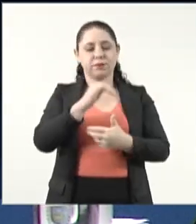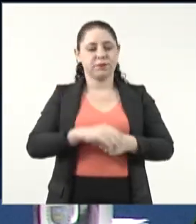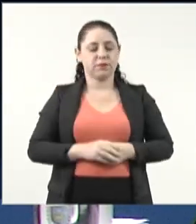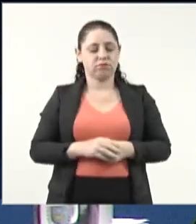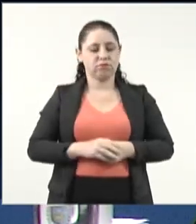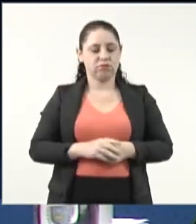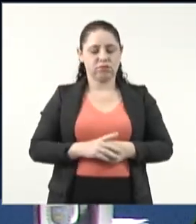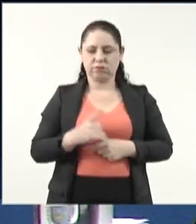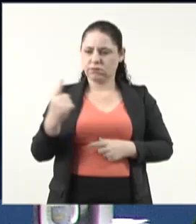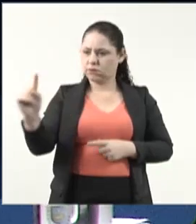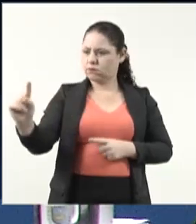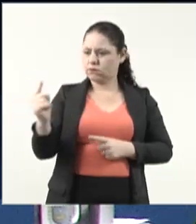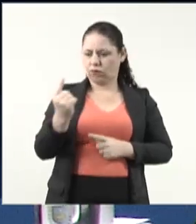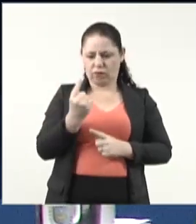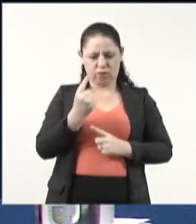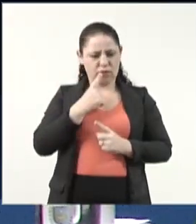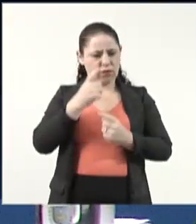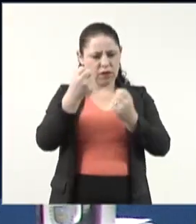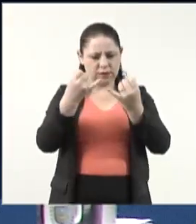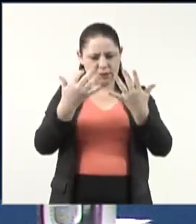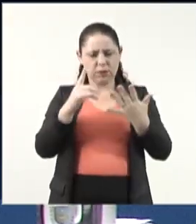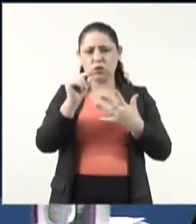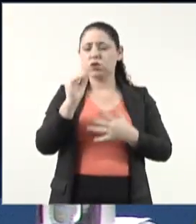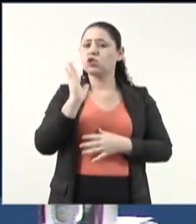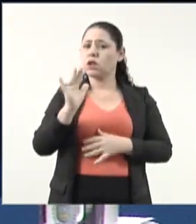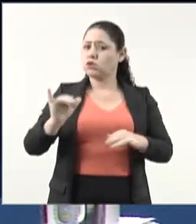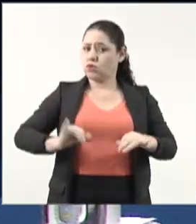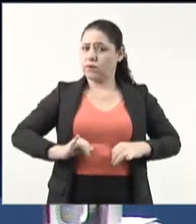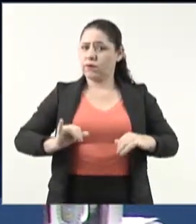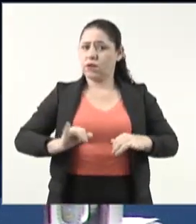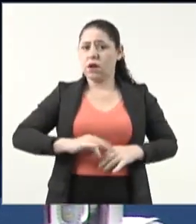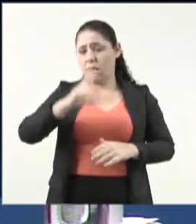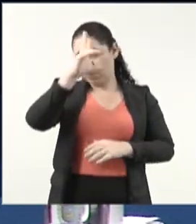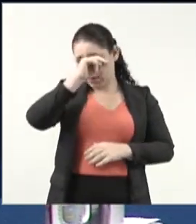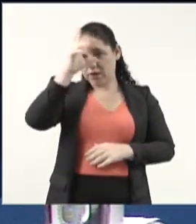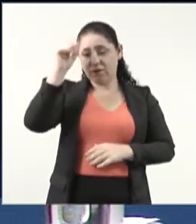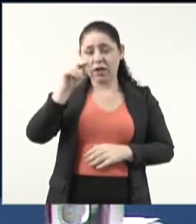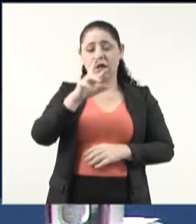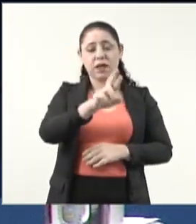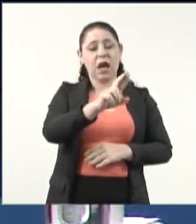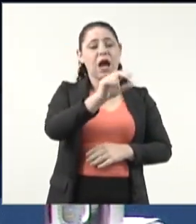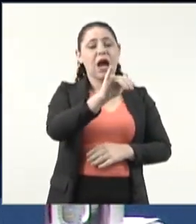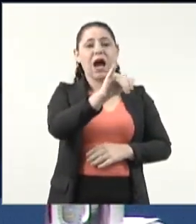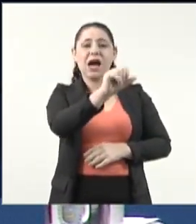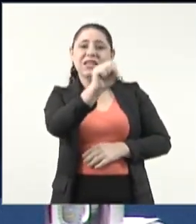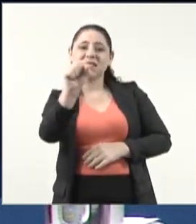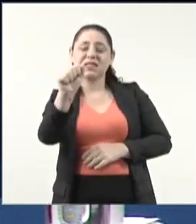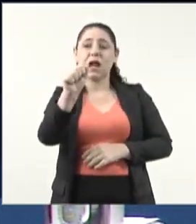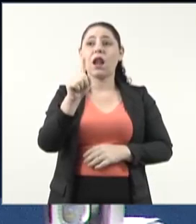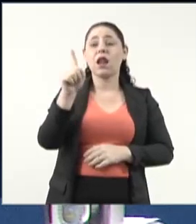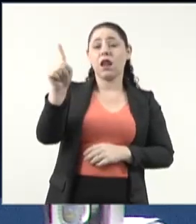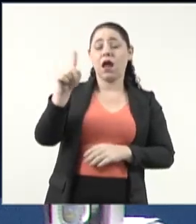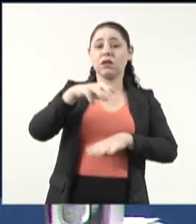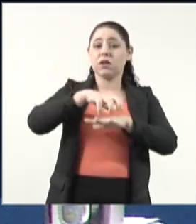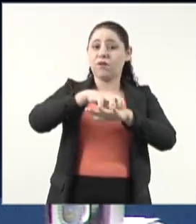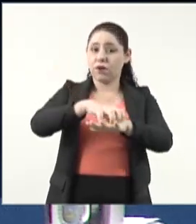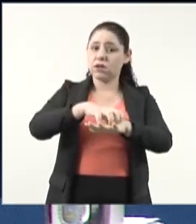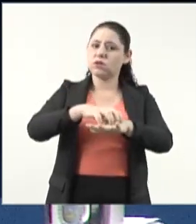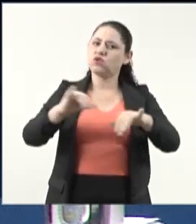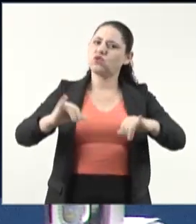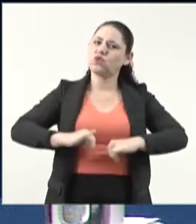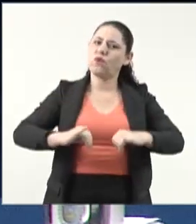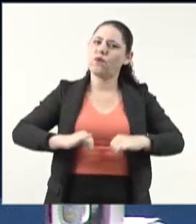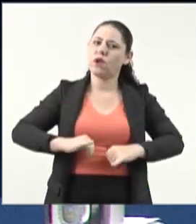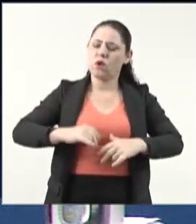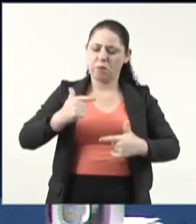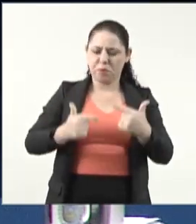e coloca o que você passou, que outras vereadoras passaram, que a prefeita Raiza lá em Naviraí passou, essa violência política